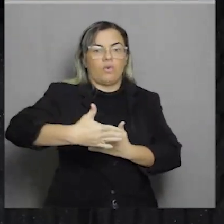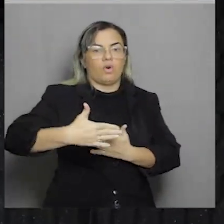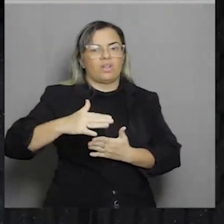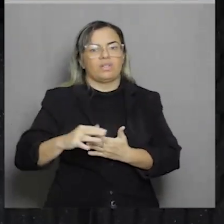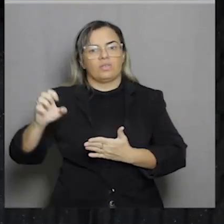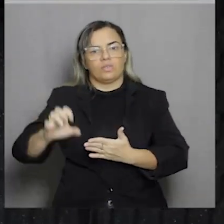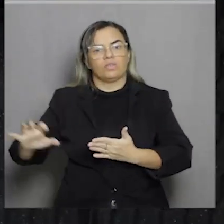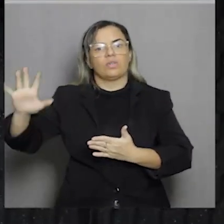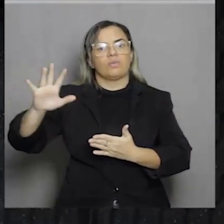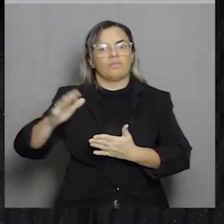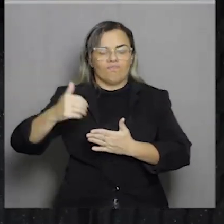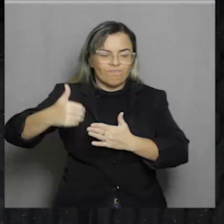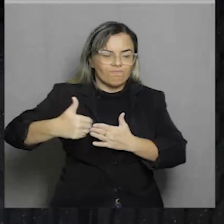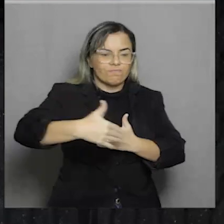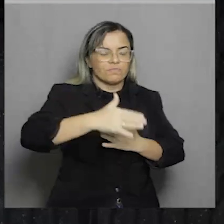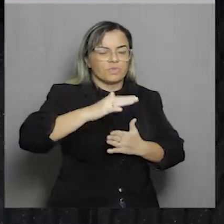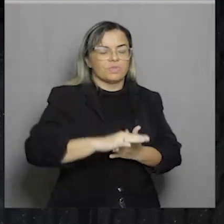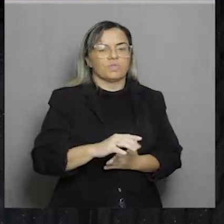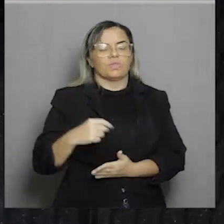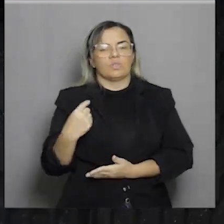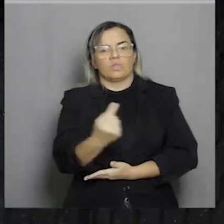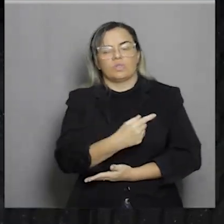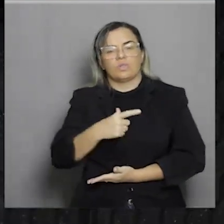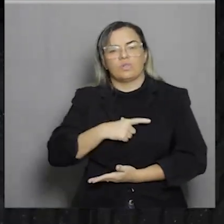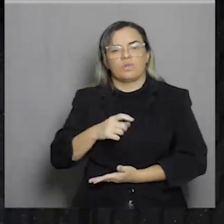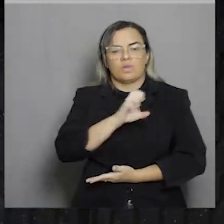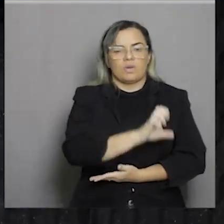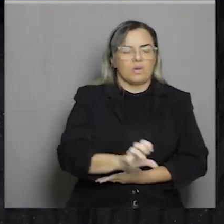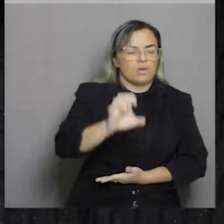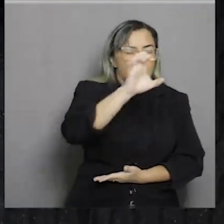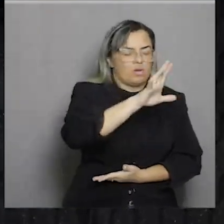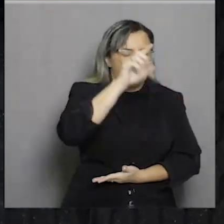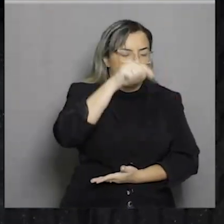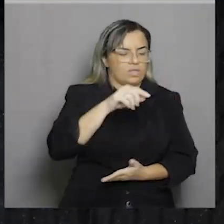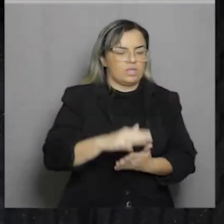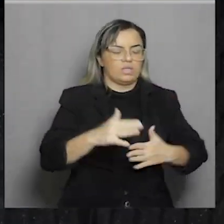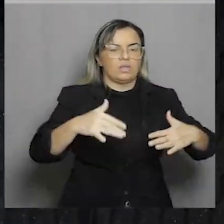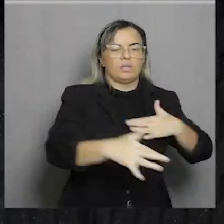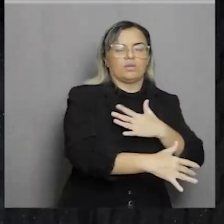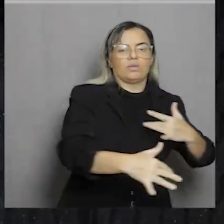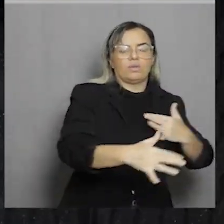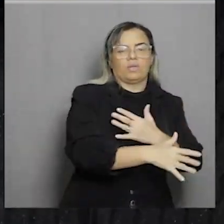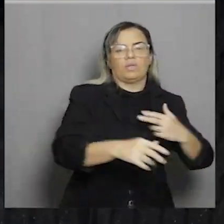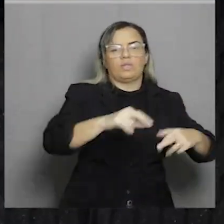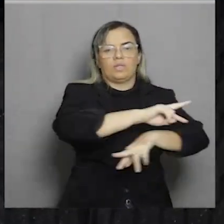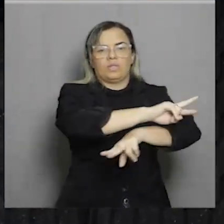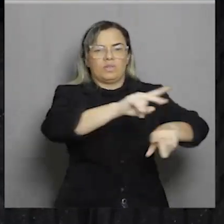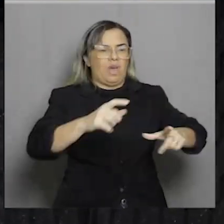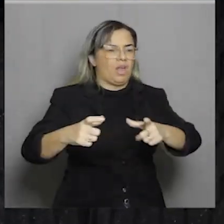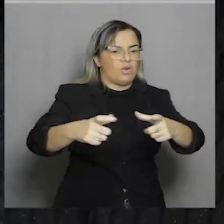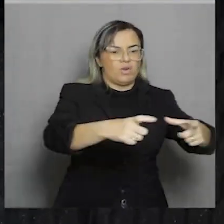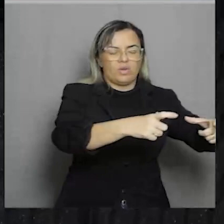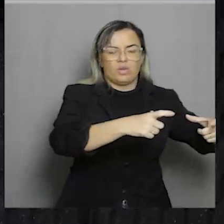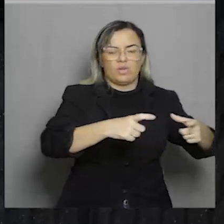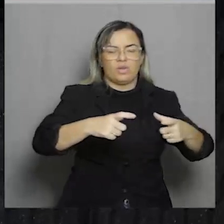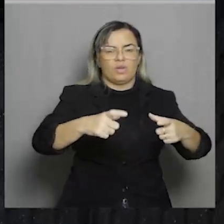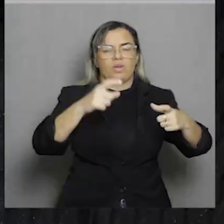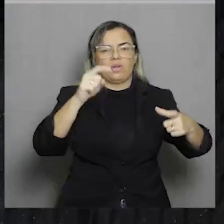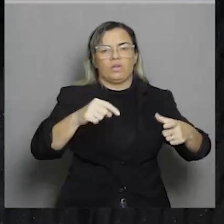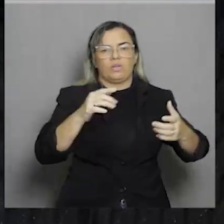europeu. Nós temos várias regiões, várias cidades, vários lugarejos, até